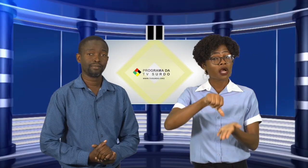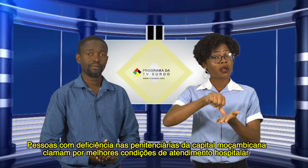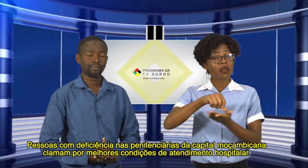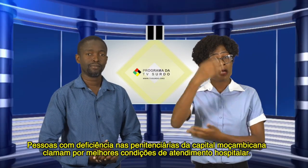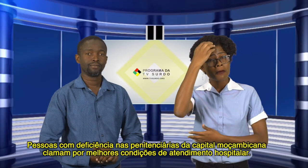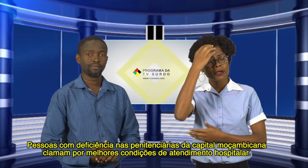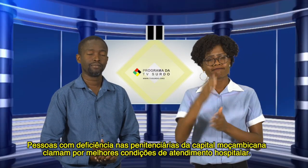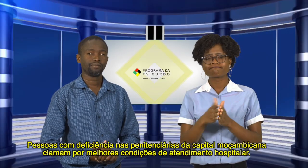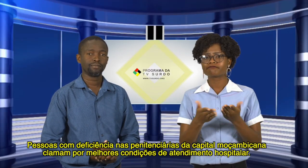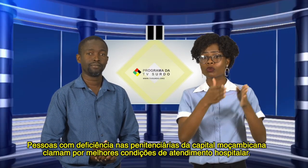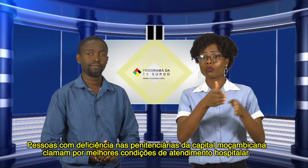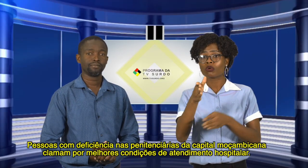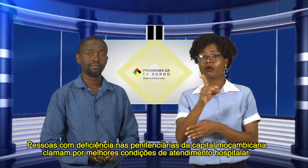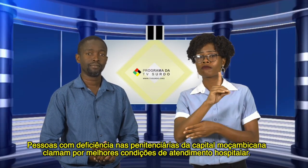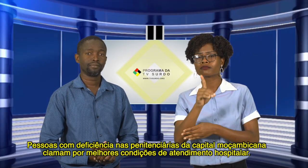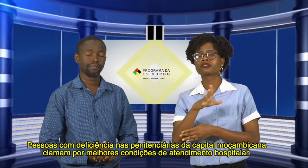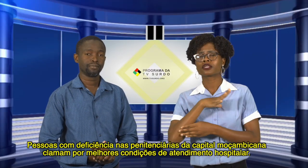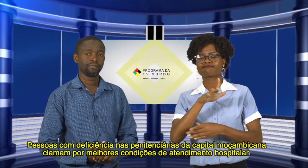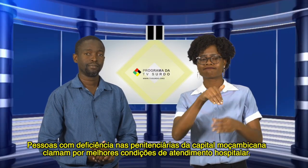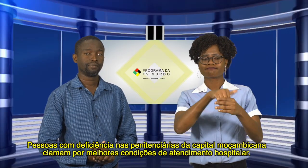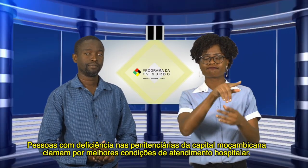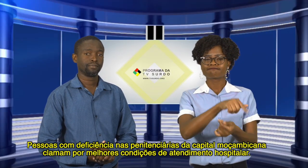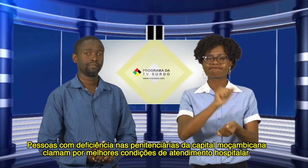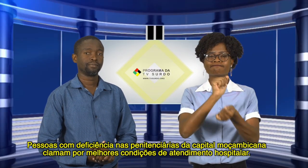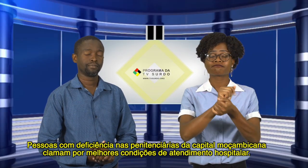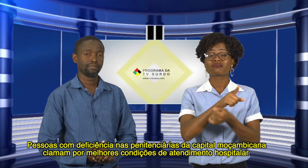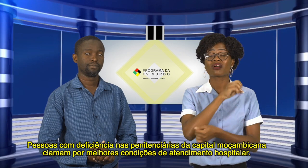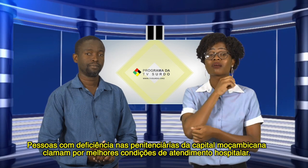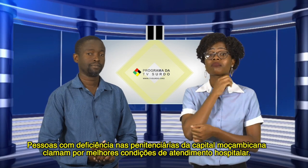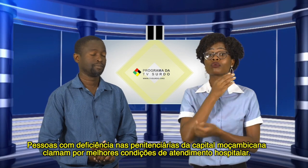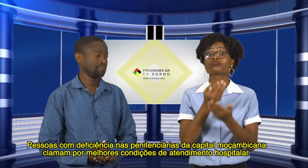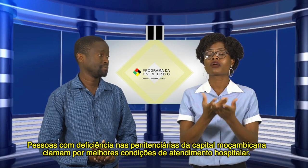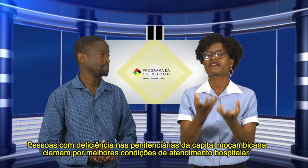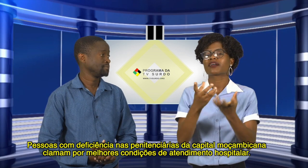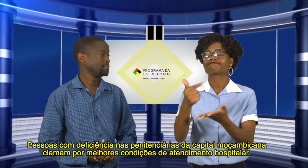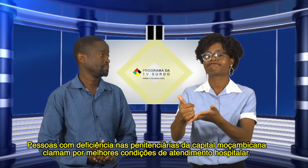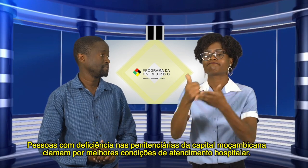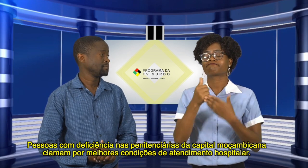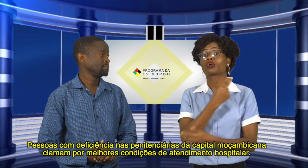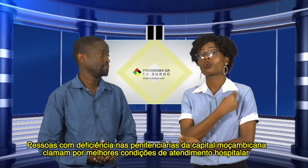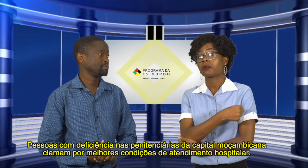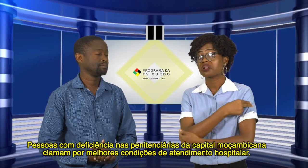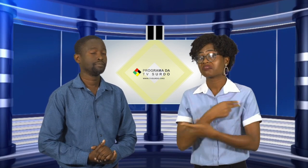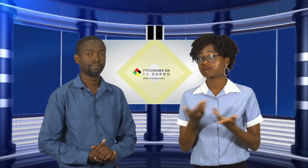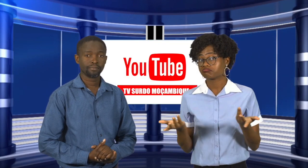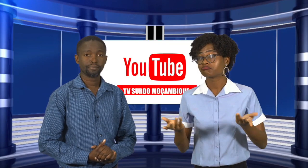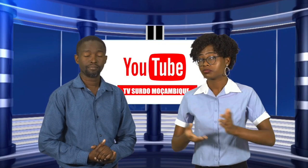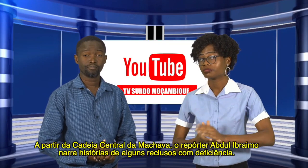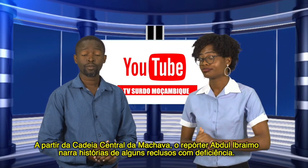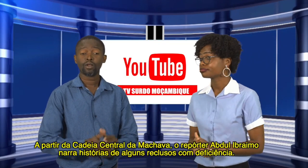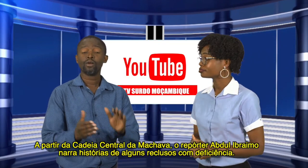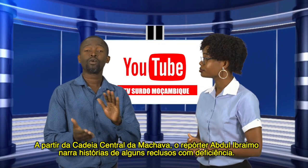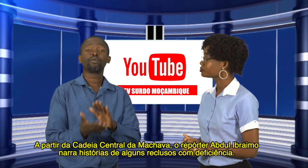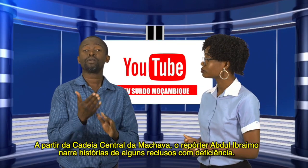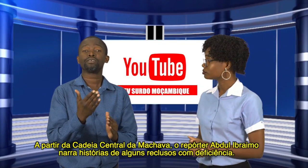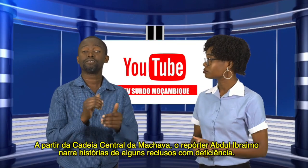Pessoas com deficiência nas penitenciárias da capital moçambicana clamam por melhores condições de atendimento hospitalar. A